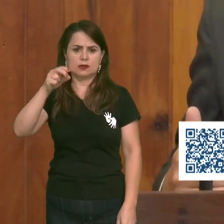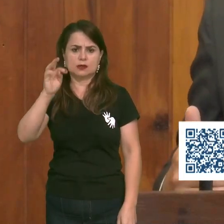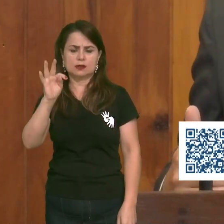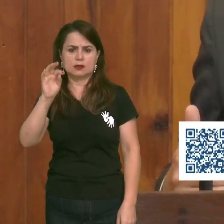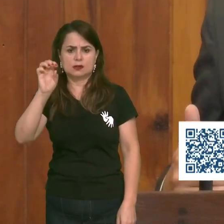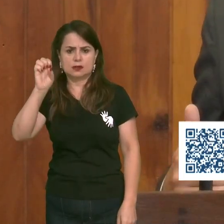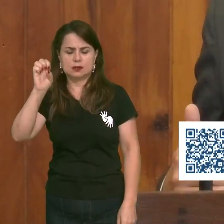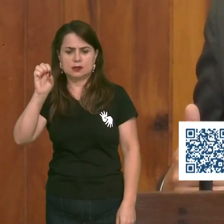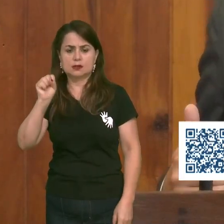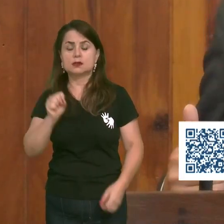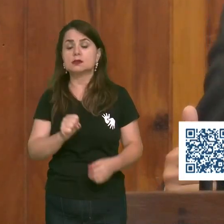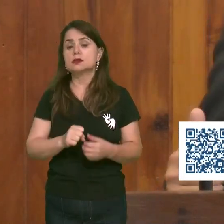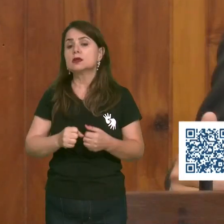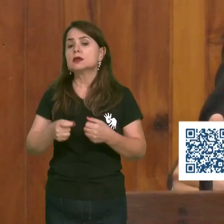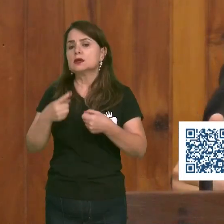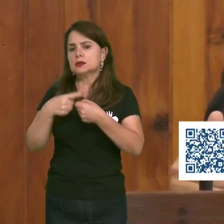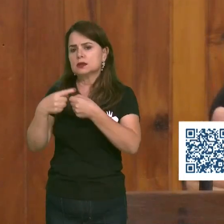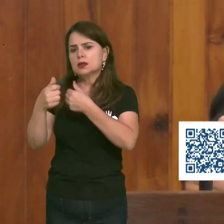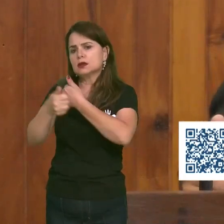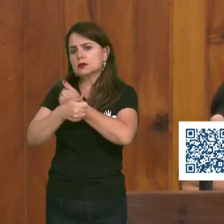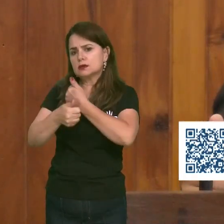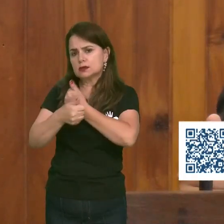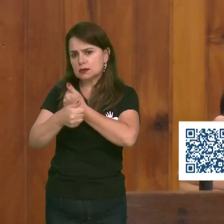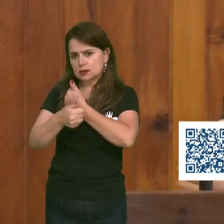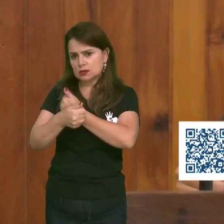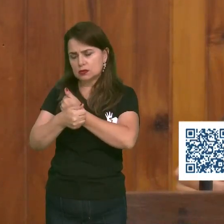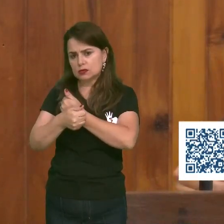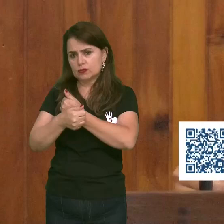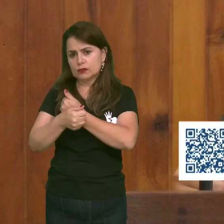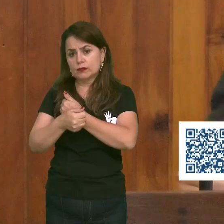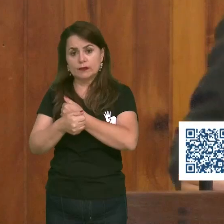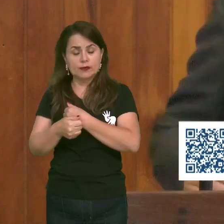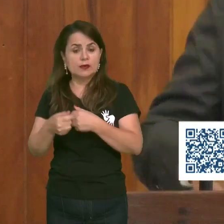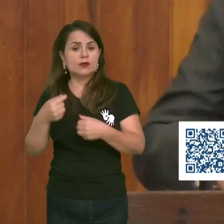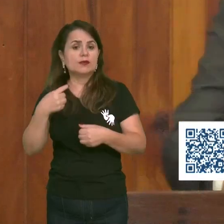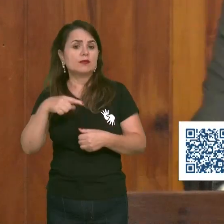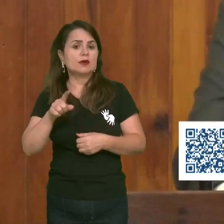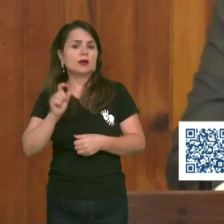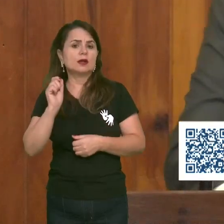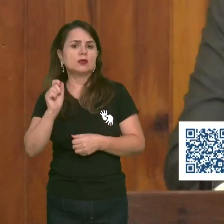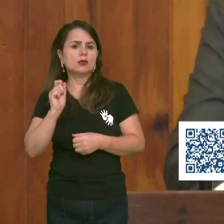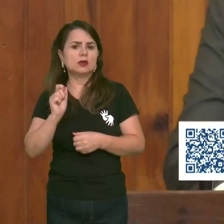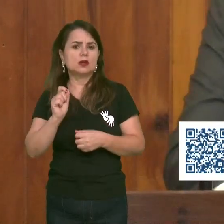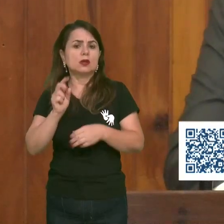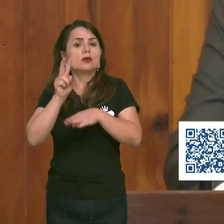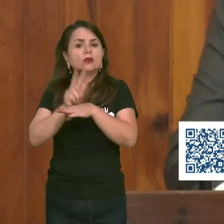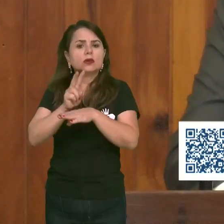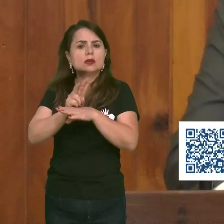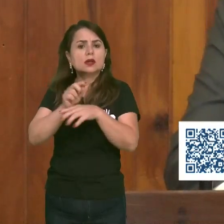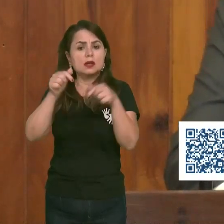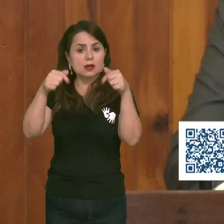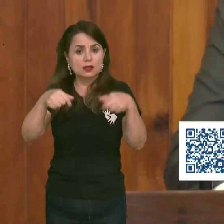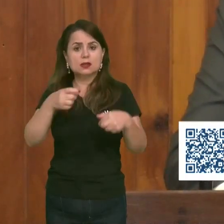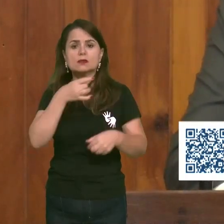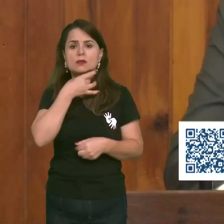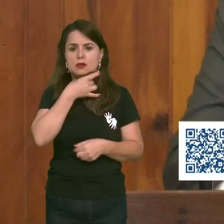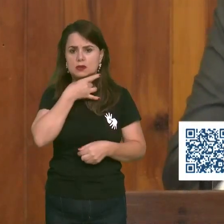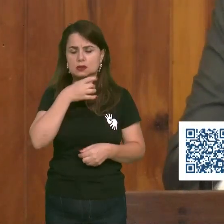vereadora Vânia Ramos do serviço do Samu da cidade e